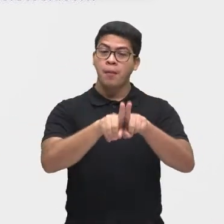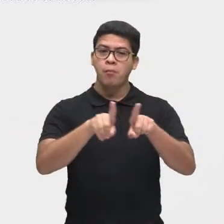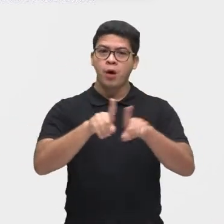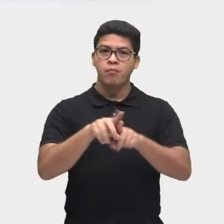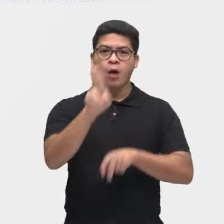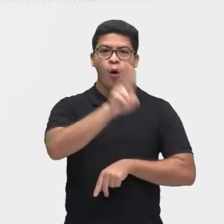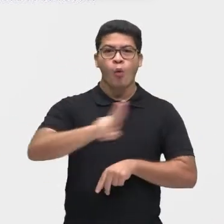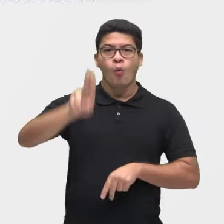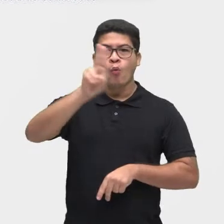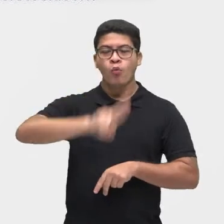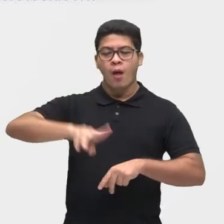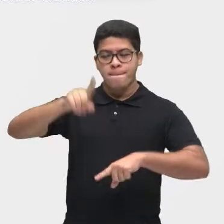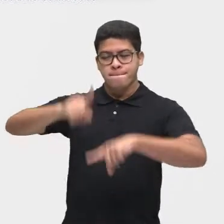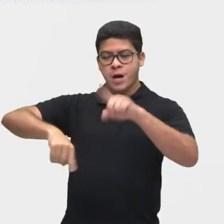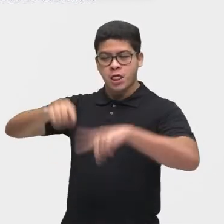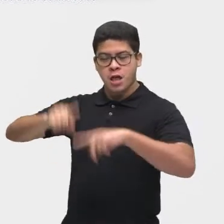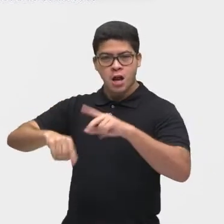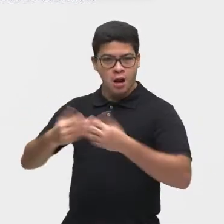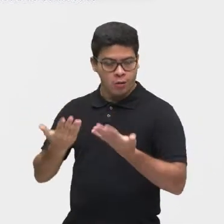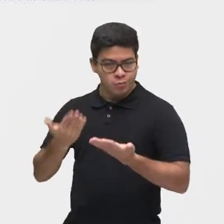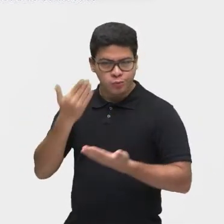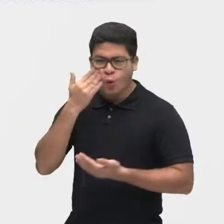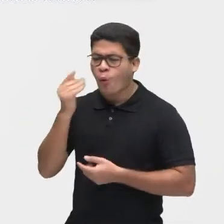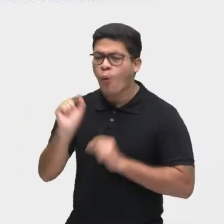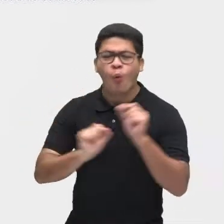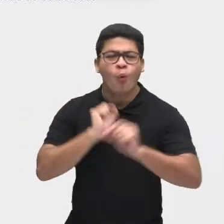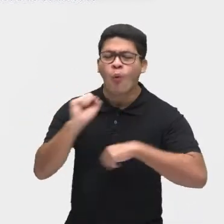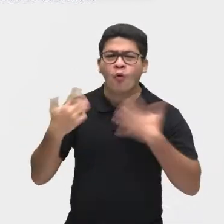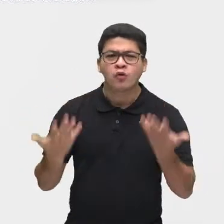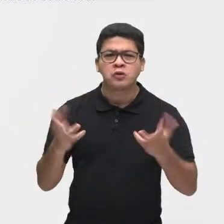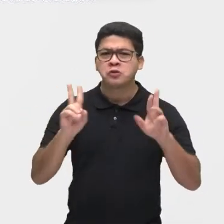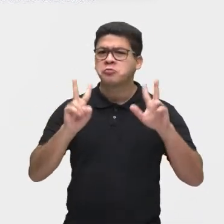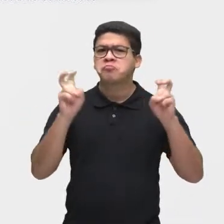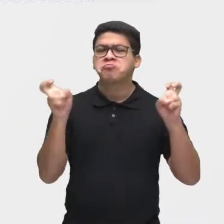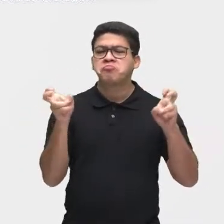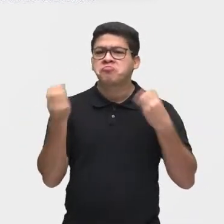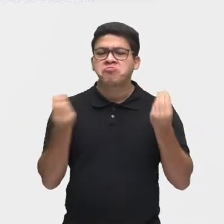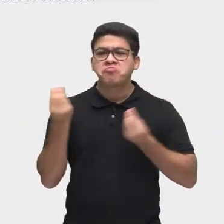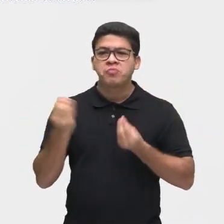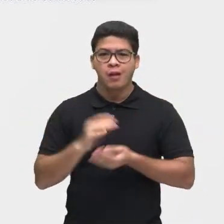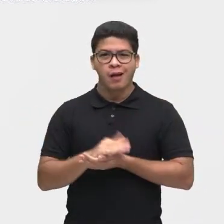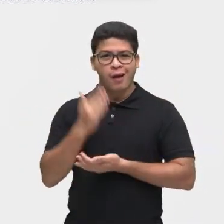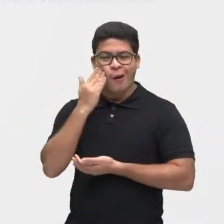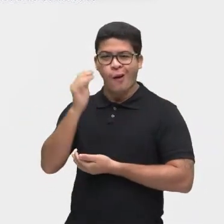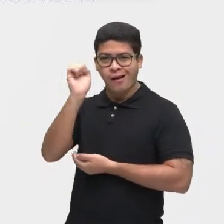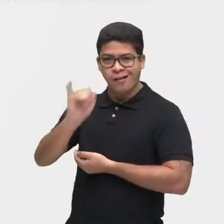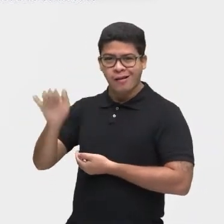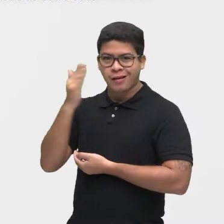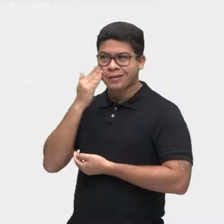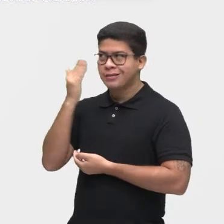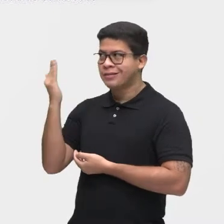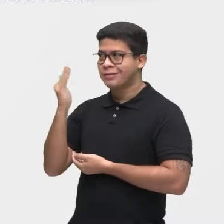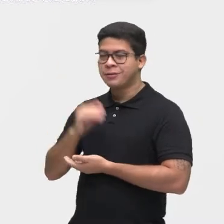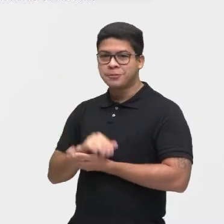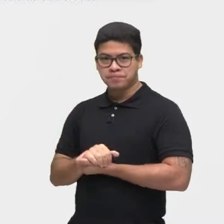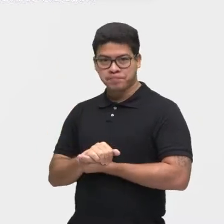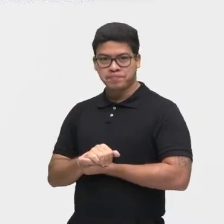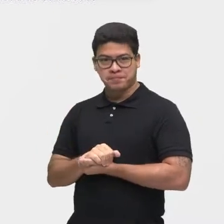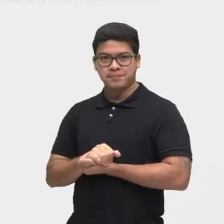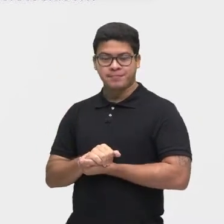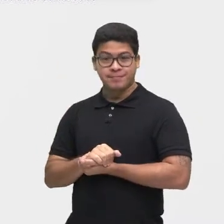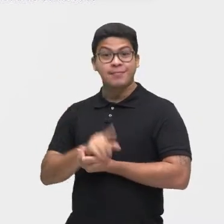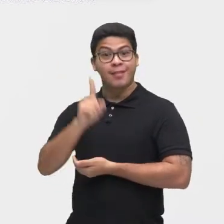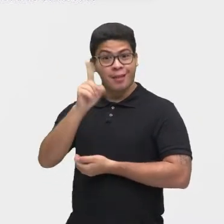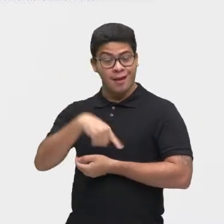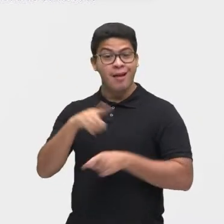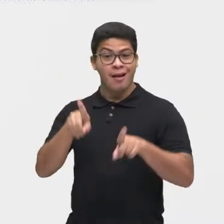aparelhos. Como assim, professor? O que o senhor quer dizer? Está vendo a imagem do pessoal, né? Ao lado da definição? Né? Elas